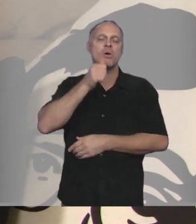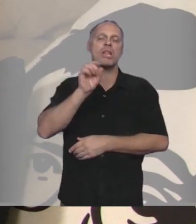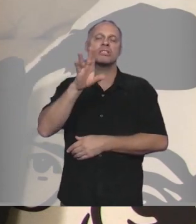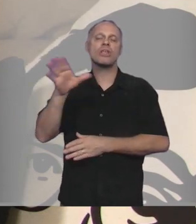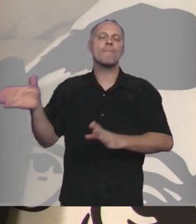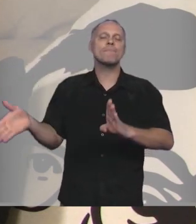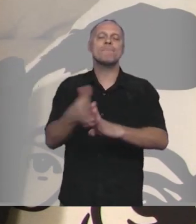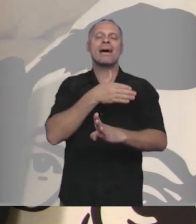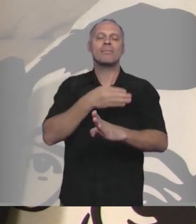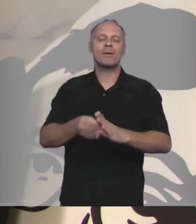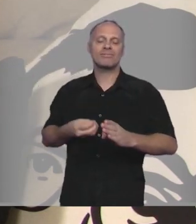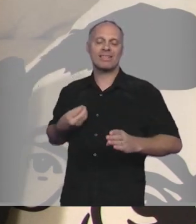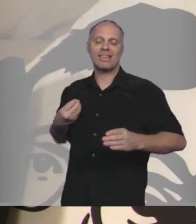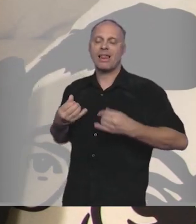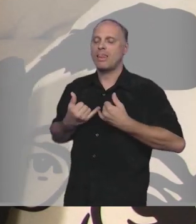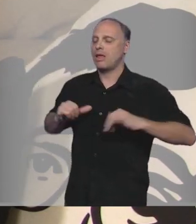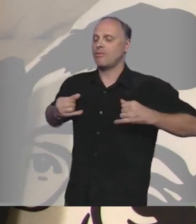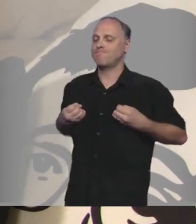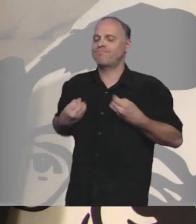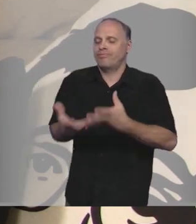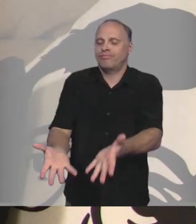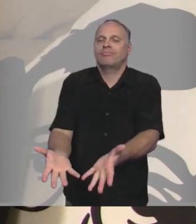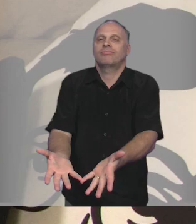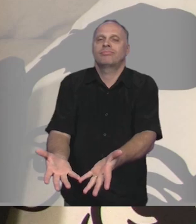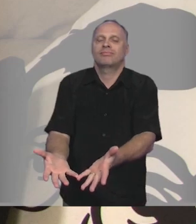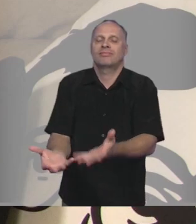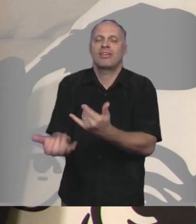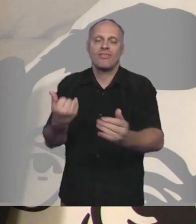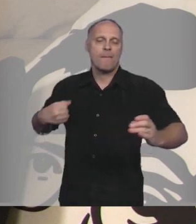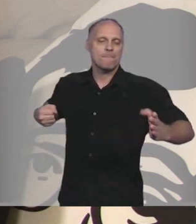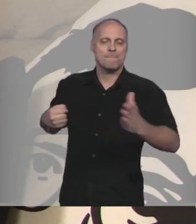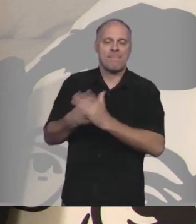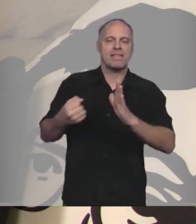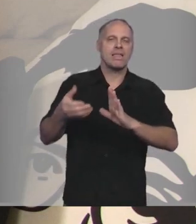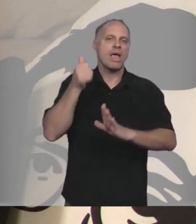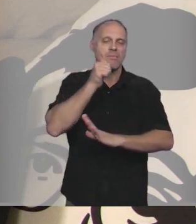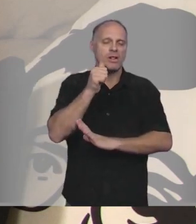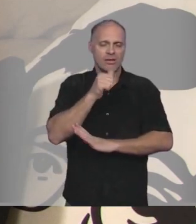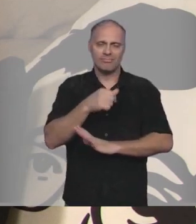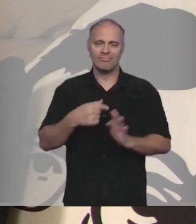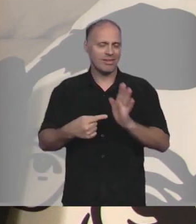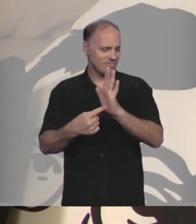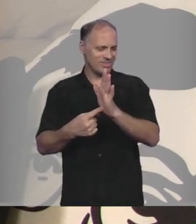Ele está mostrando, olha o que nós somos, né? Olha o que é esse Galdério.